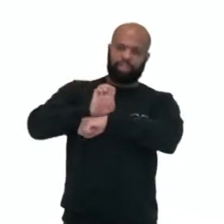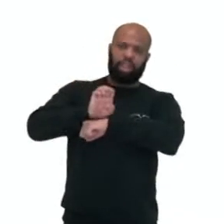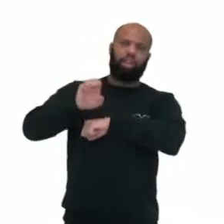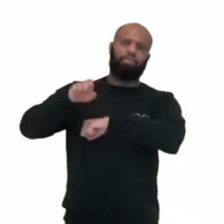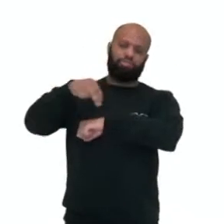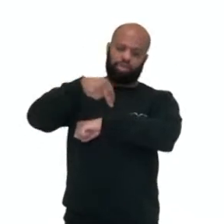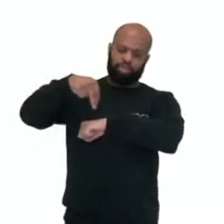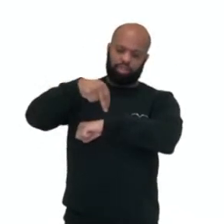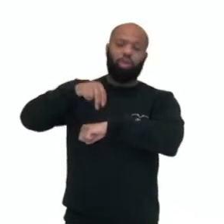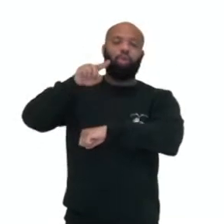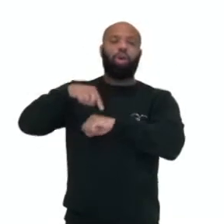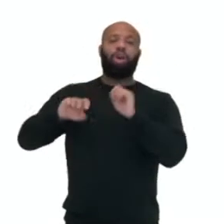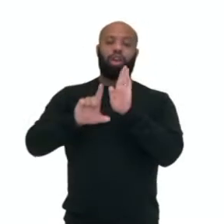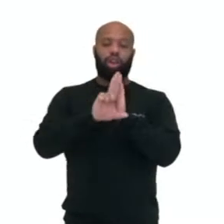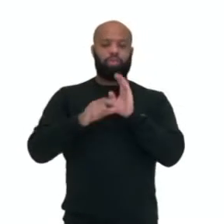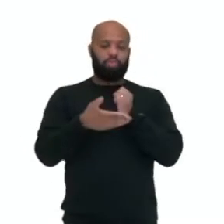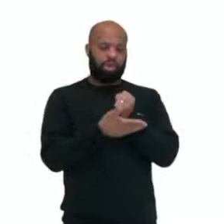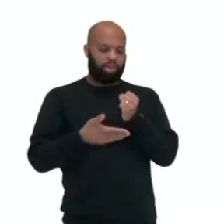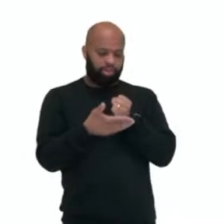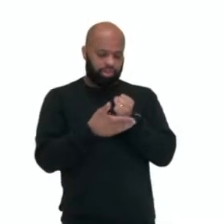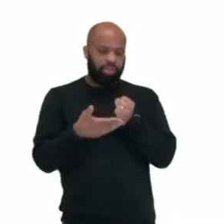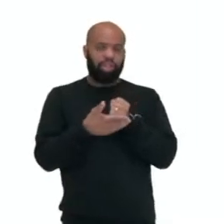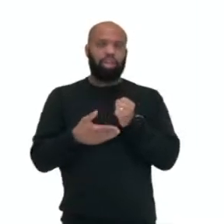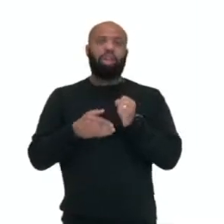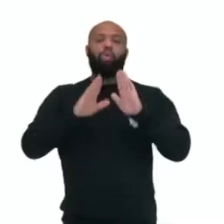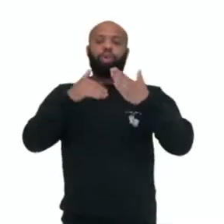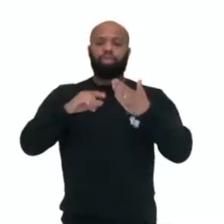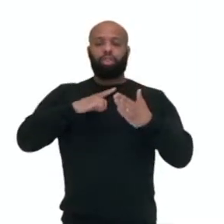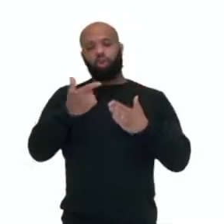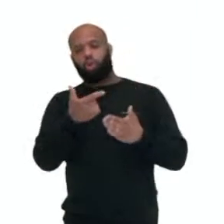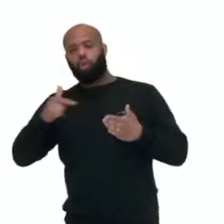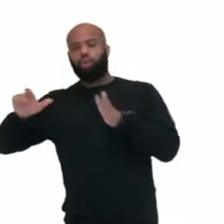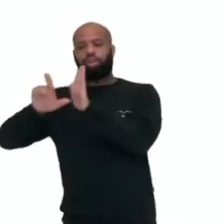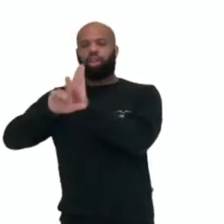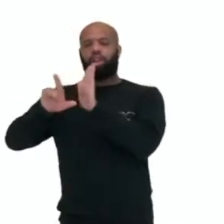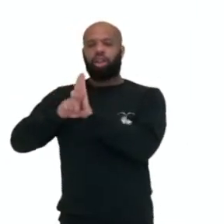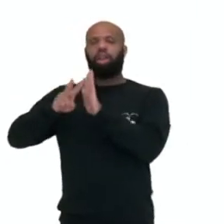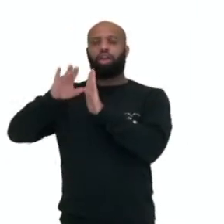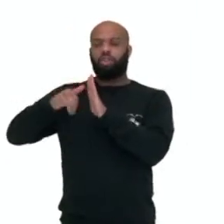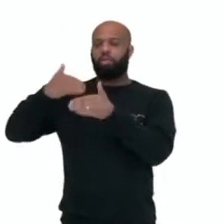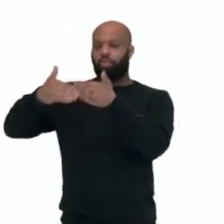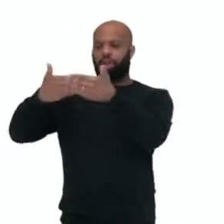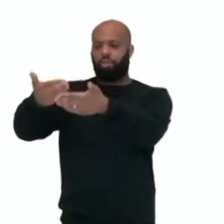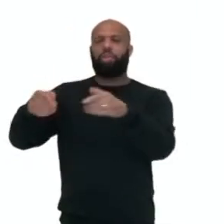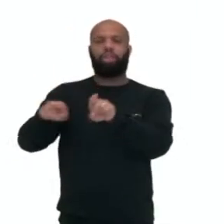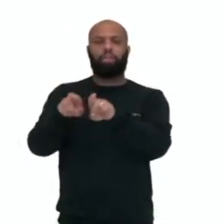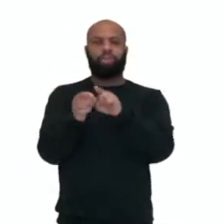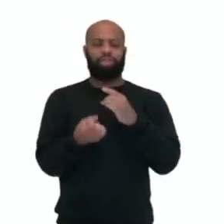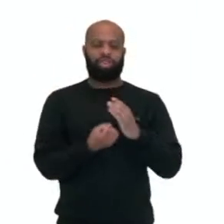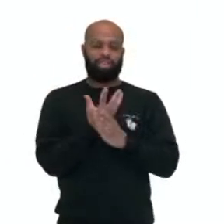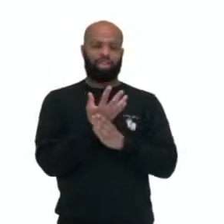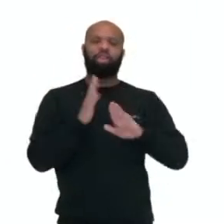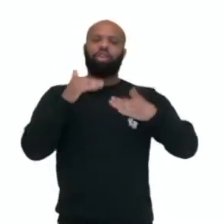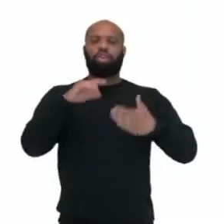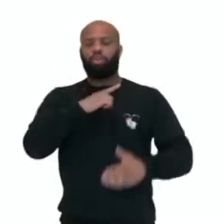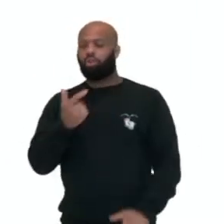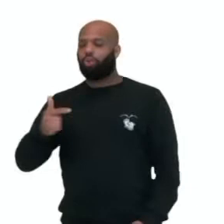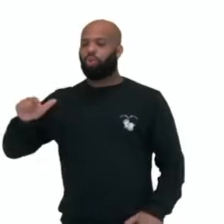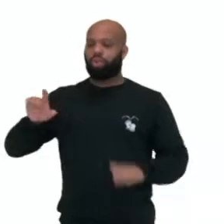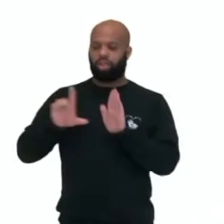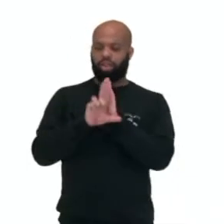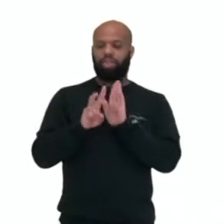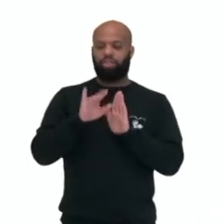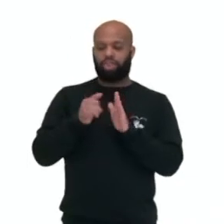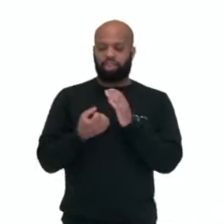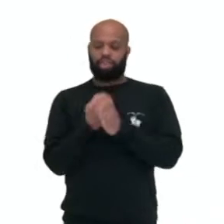leis base a partir de onde as demais leis vão ser criadas. Então as outras leis